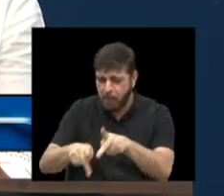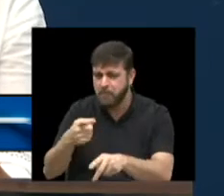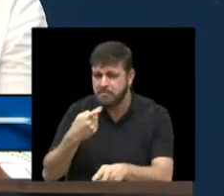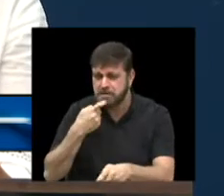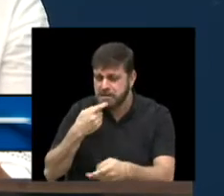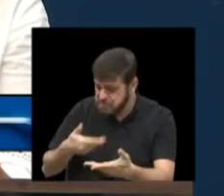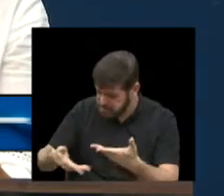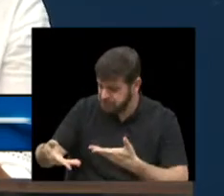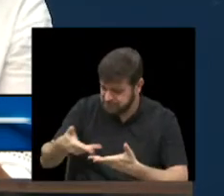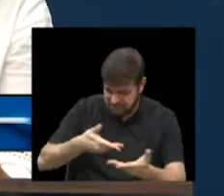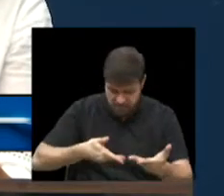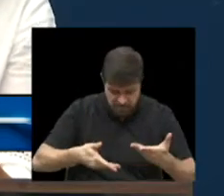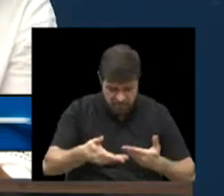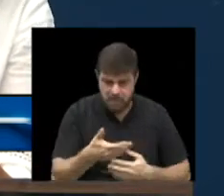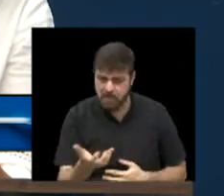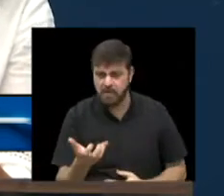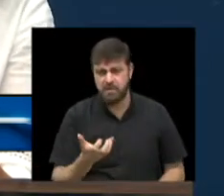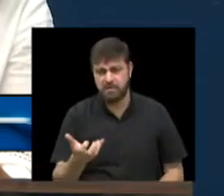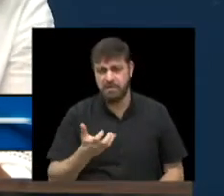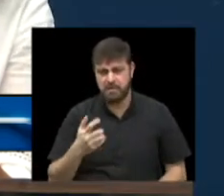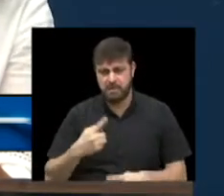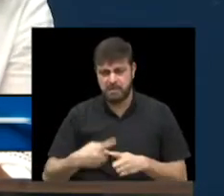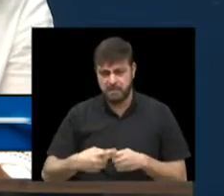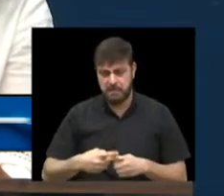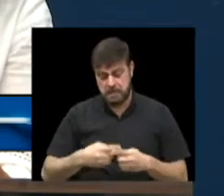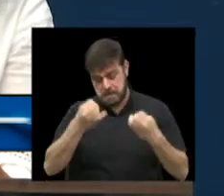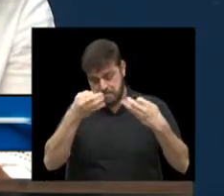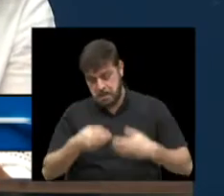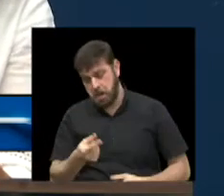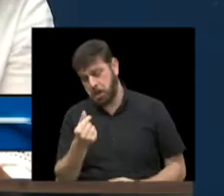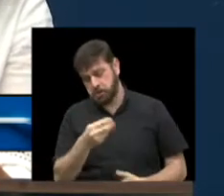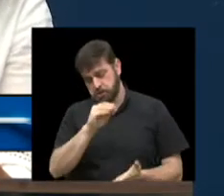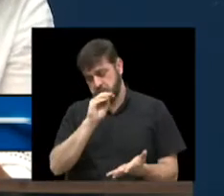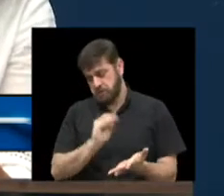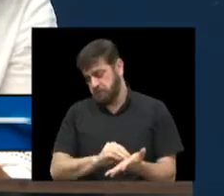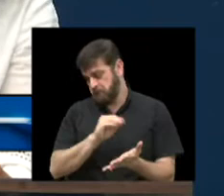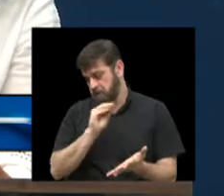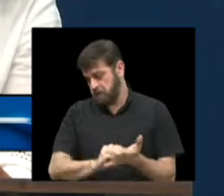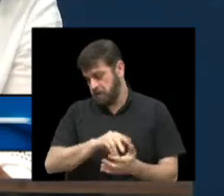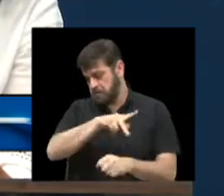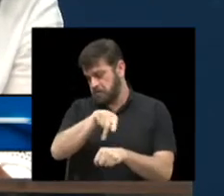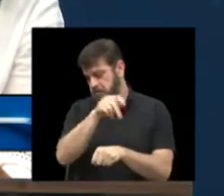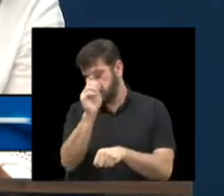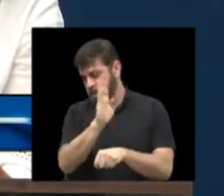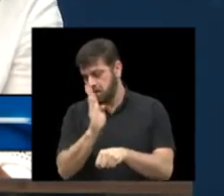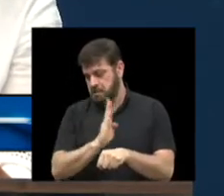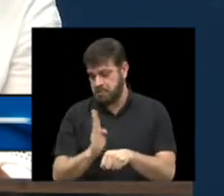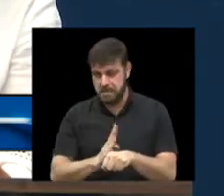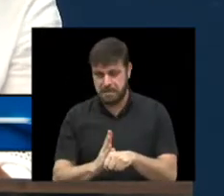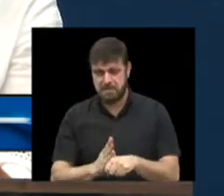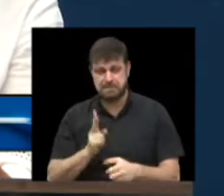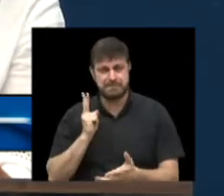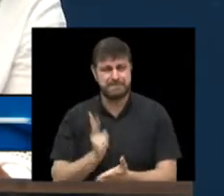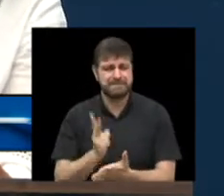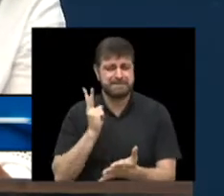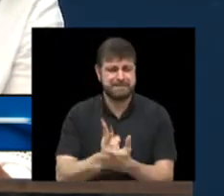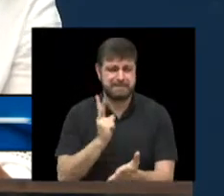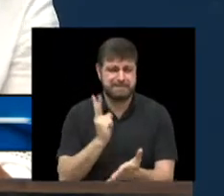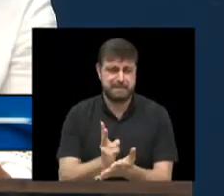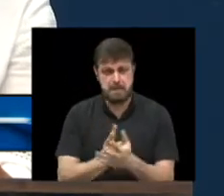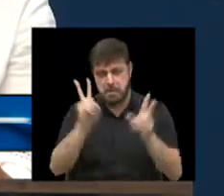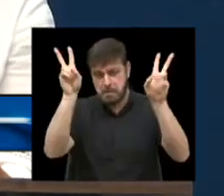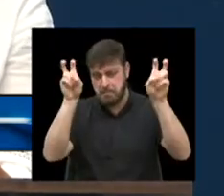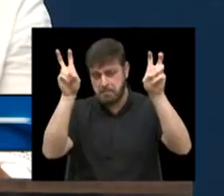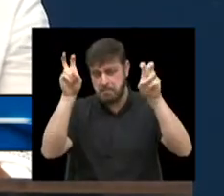porque o argumento da crise econômica O argumento que